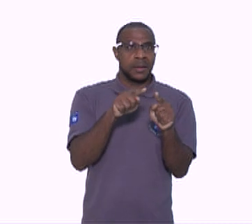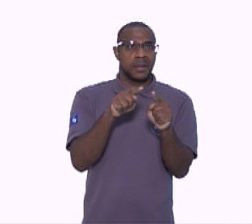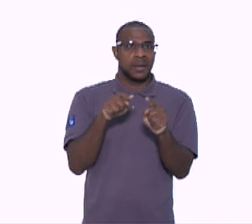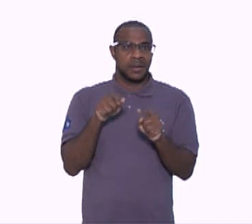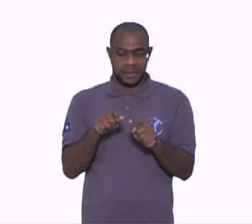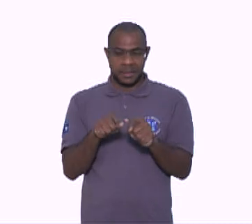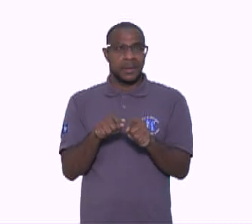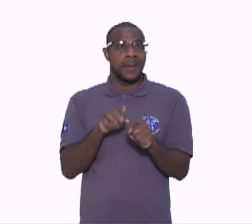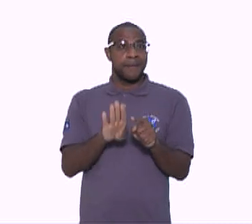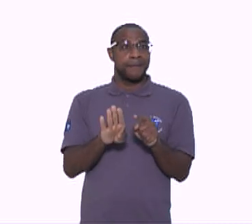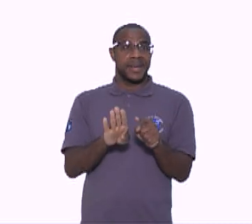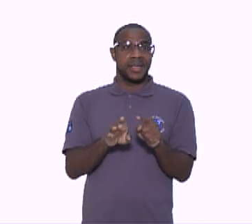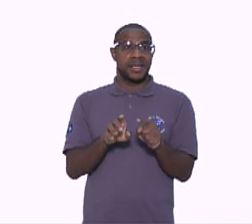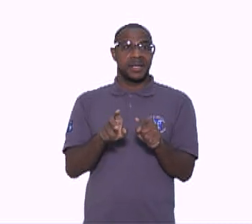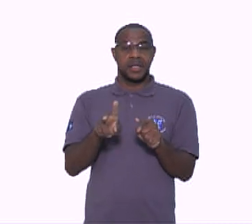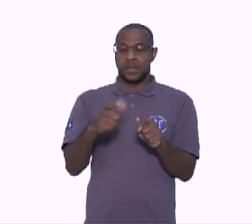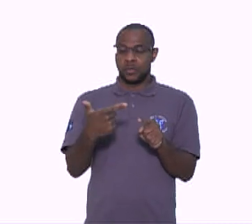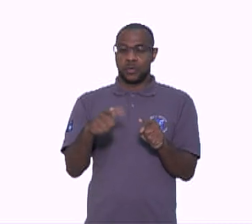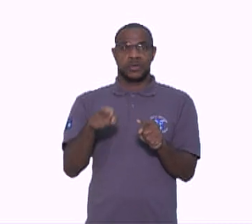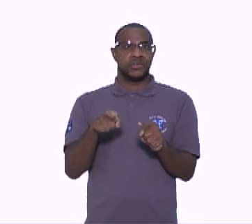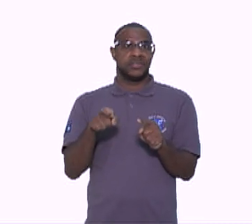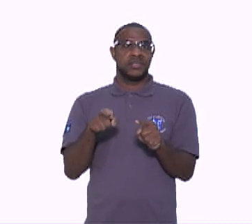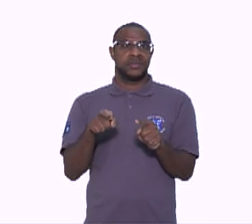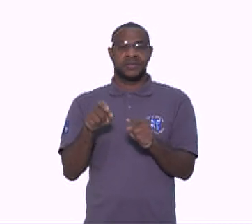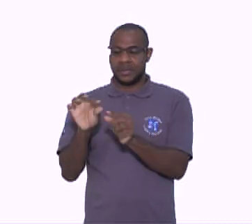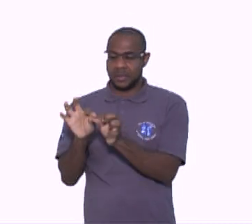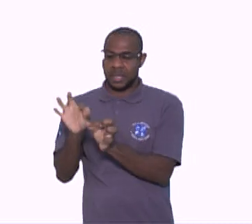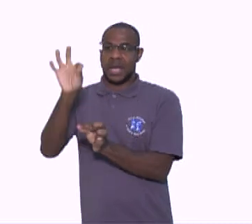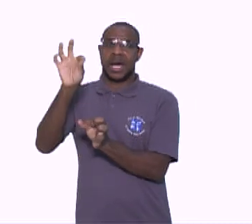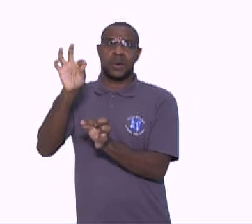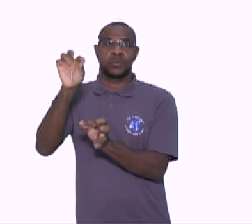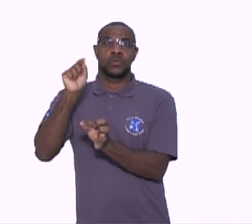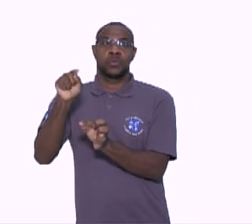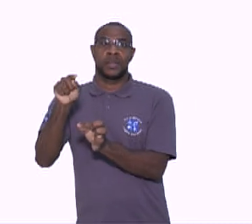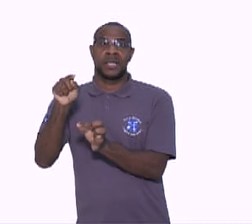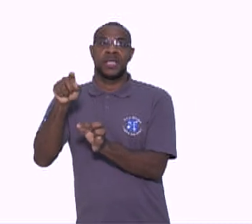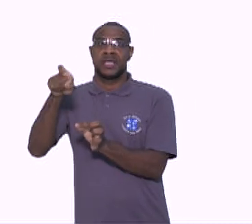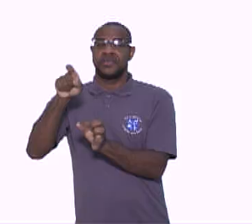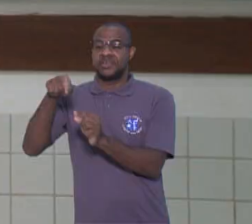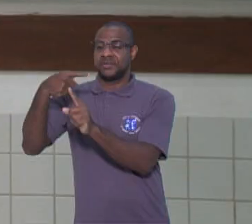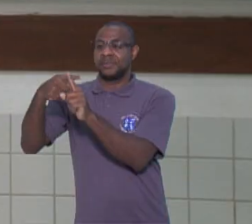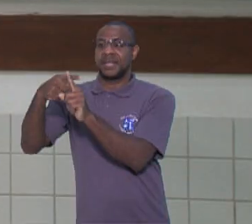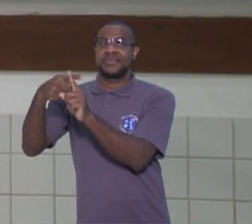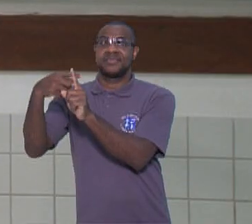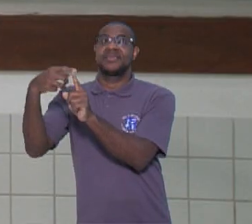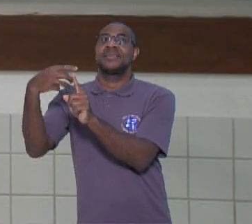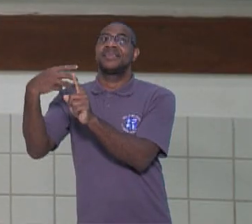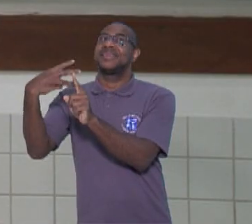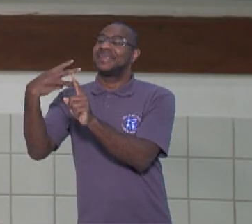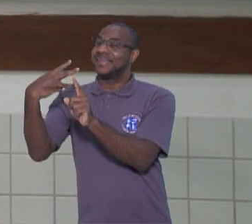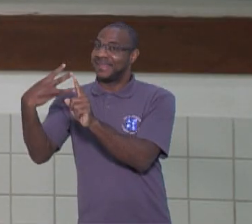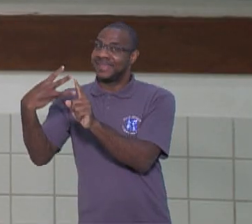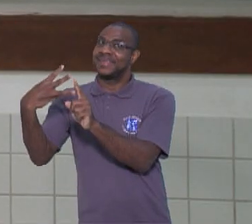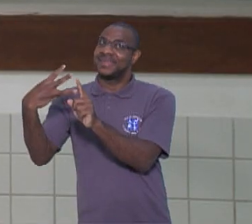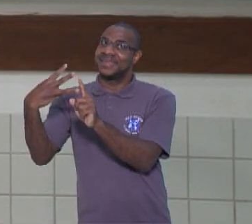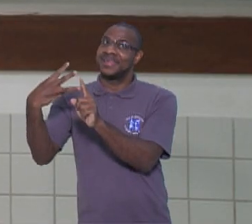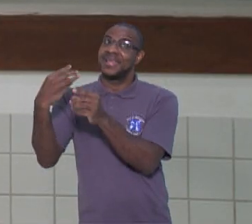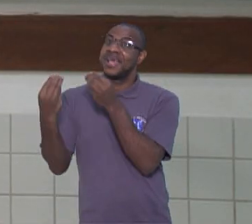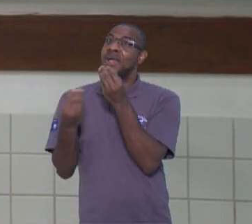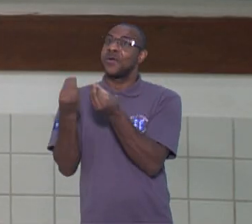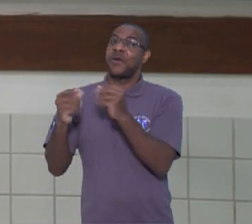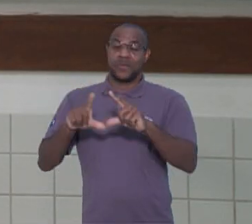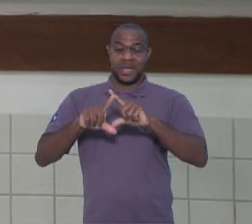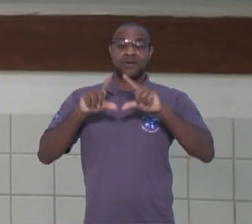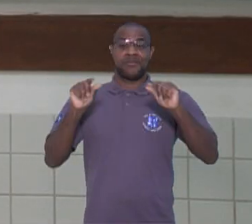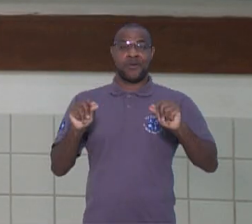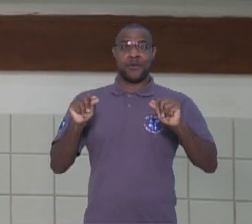e temos a altura igual a x mais 3. Bom, e qual que é a fórmula da